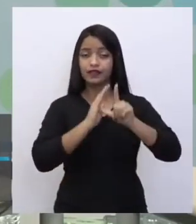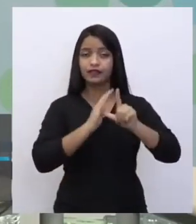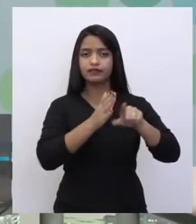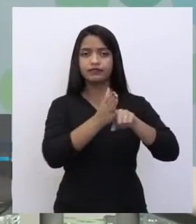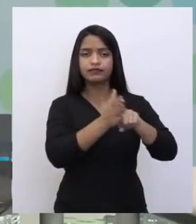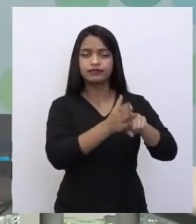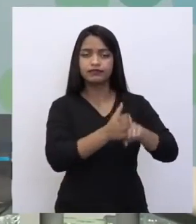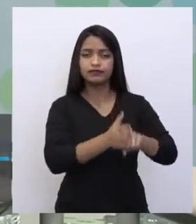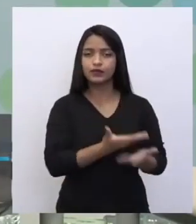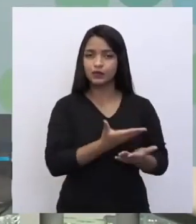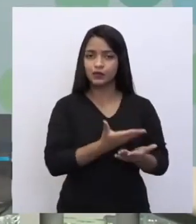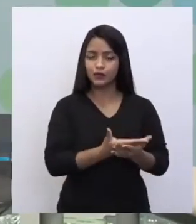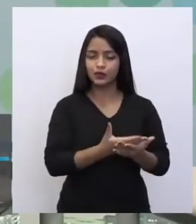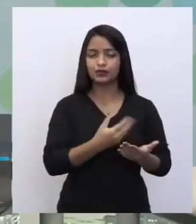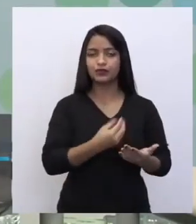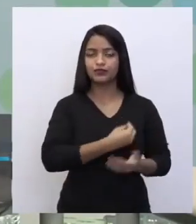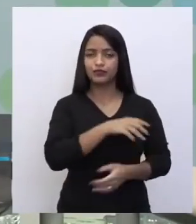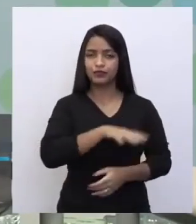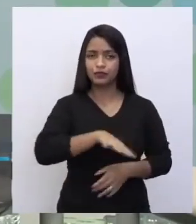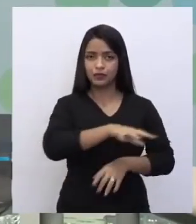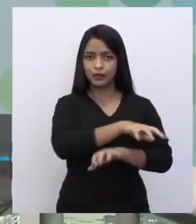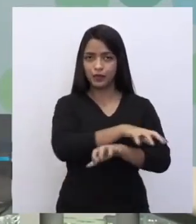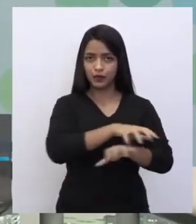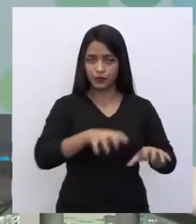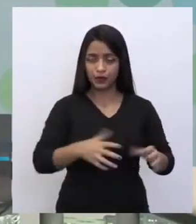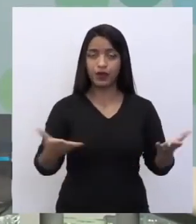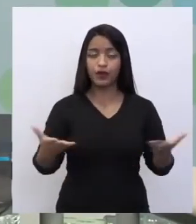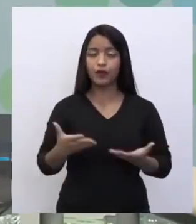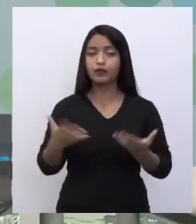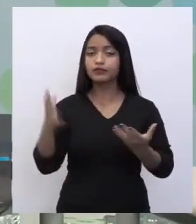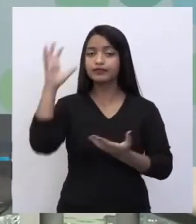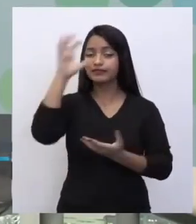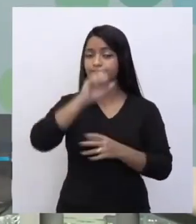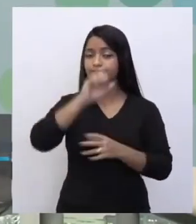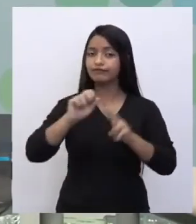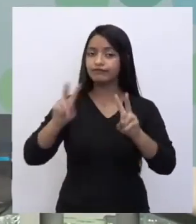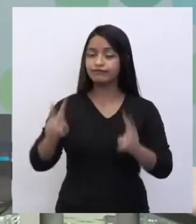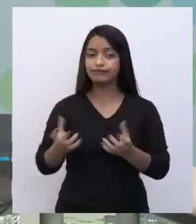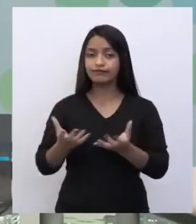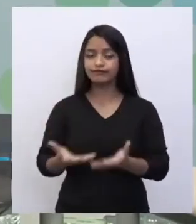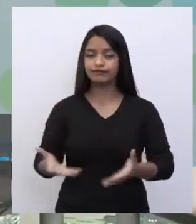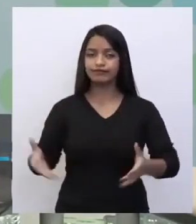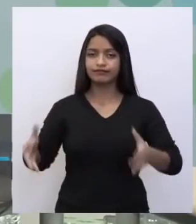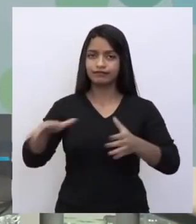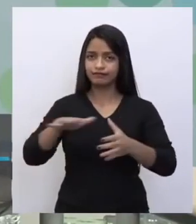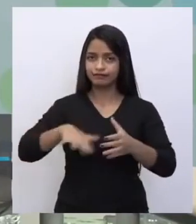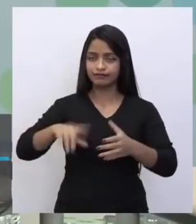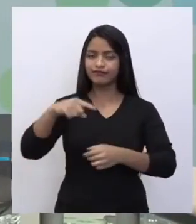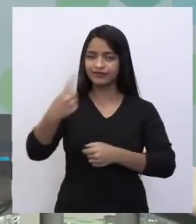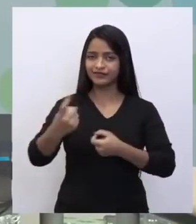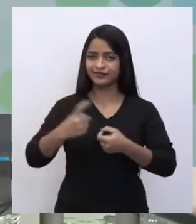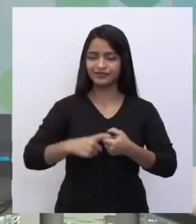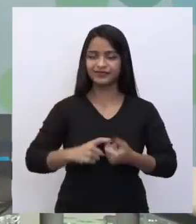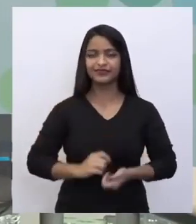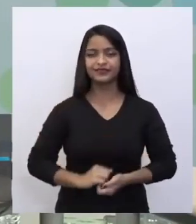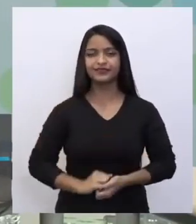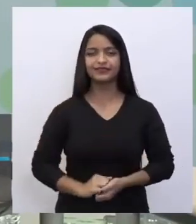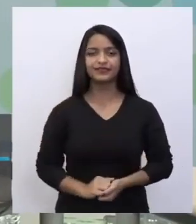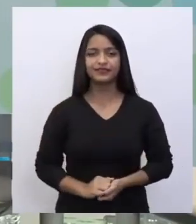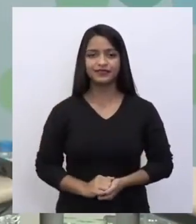agora nós vamos ver um pouquinho sobre os serviços ecossistêmicos. Então, acompanhe o vídeo e nós já retornamos.